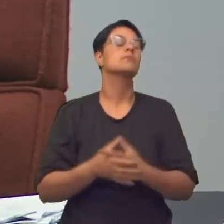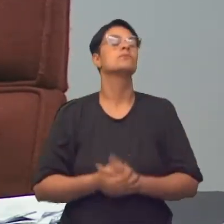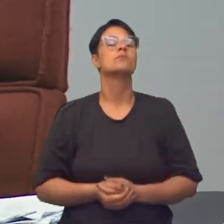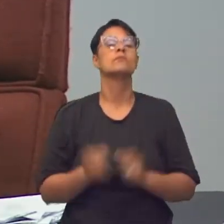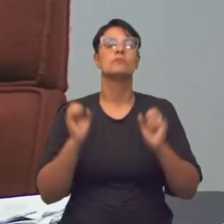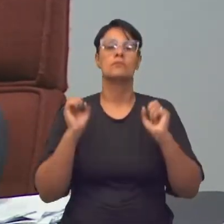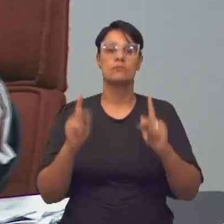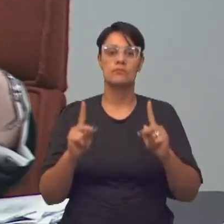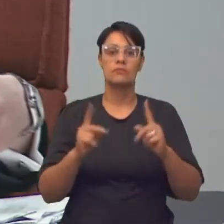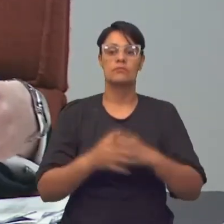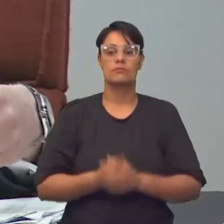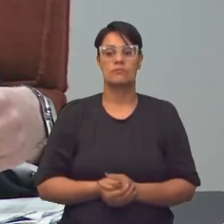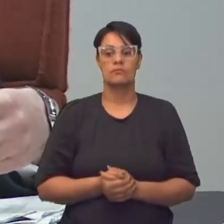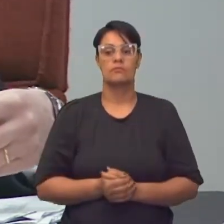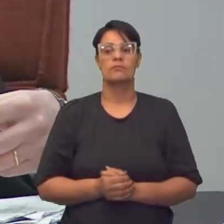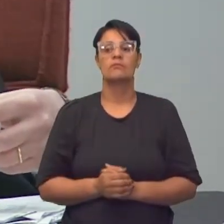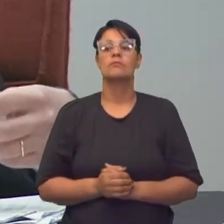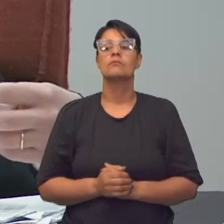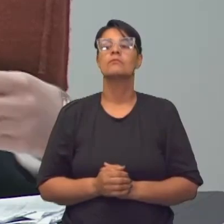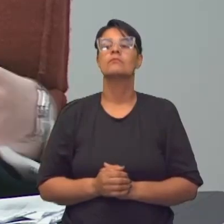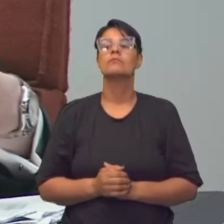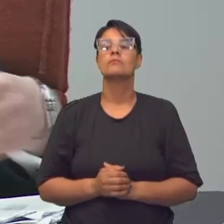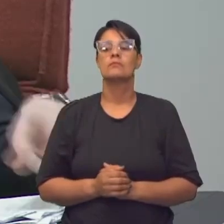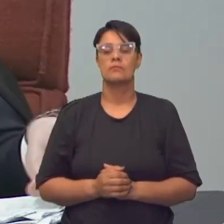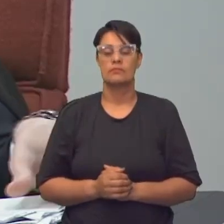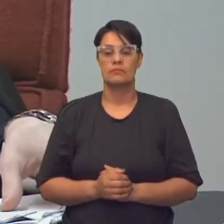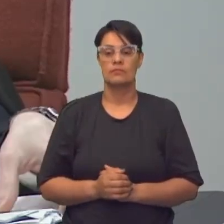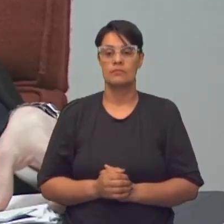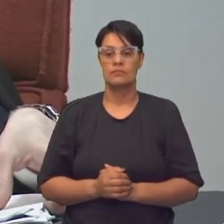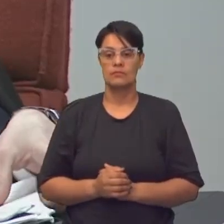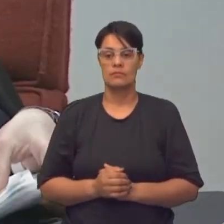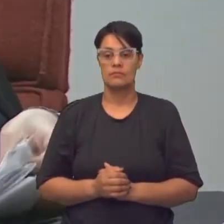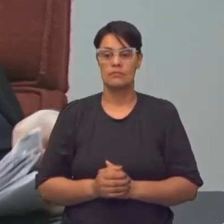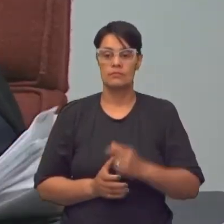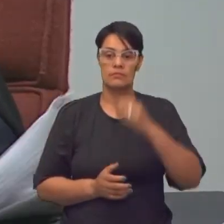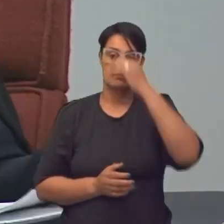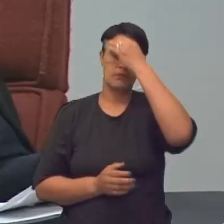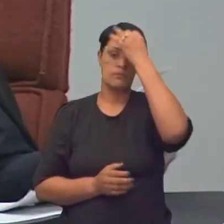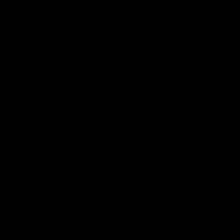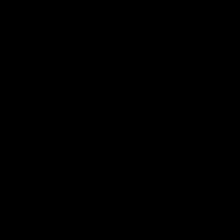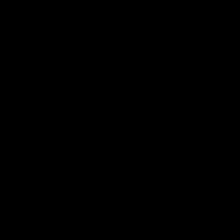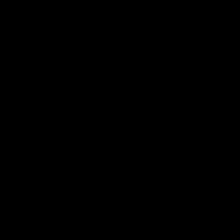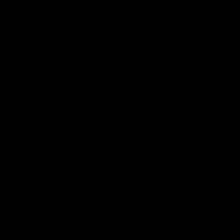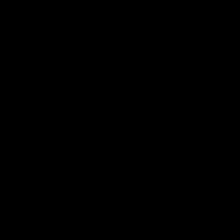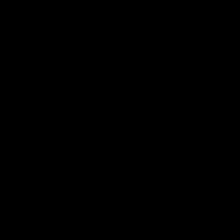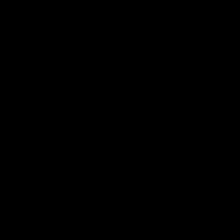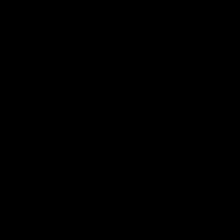Então, o julgamento aqui, declaro